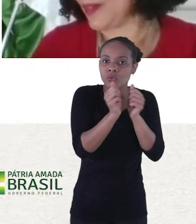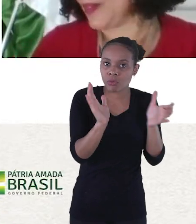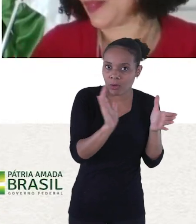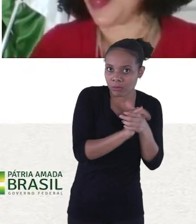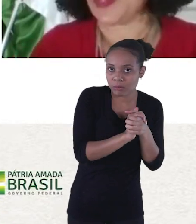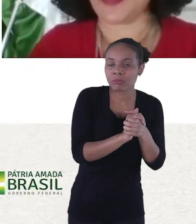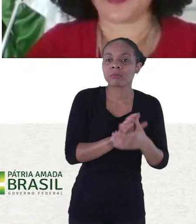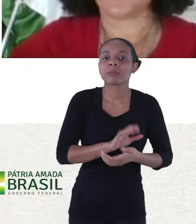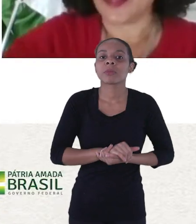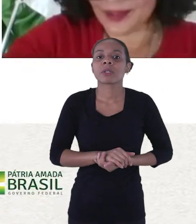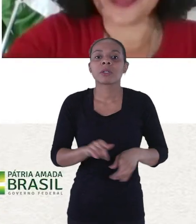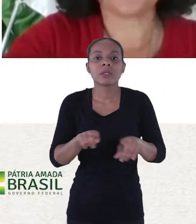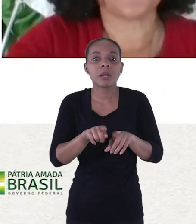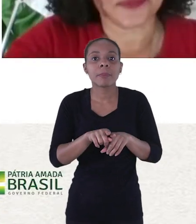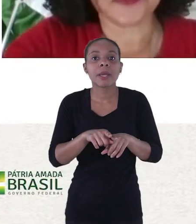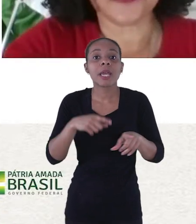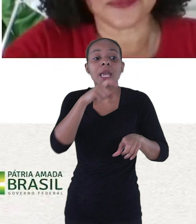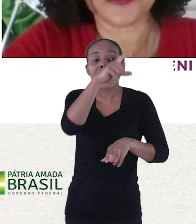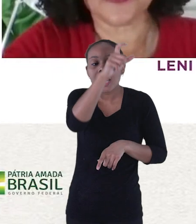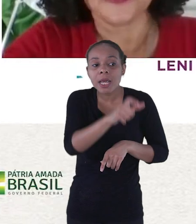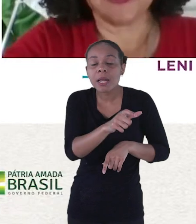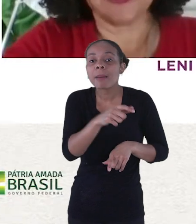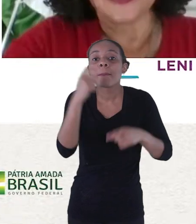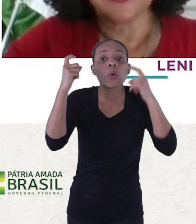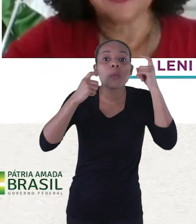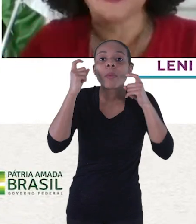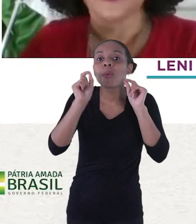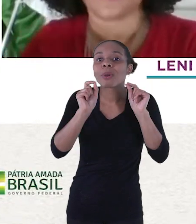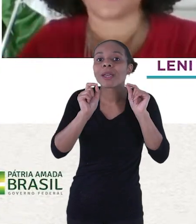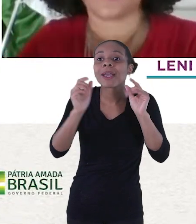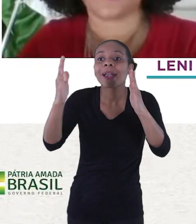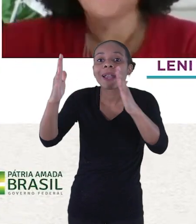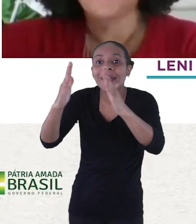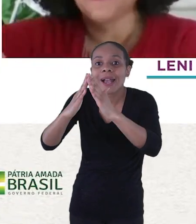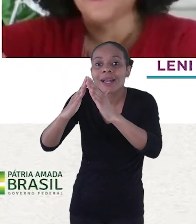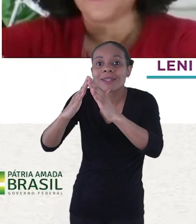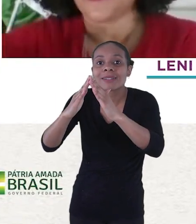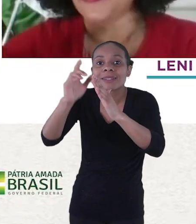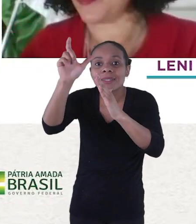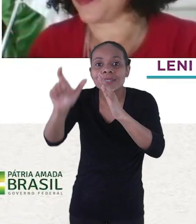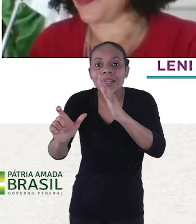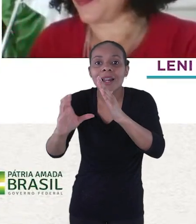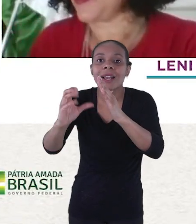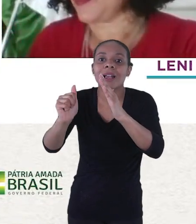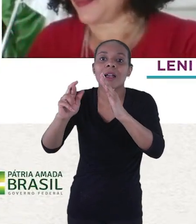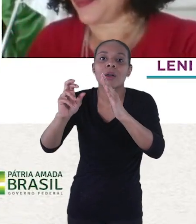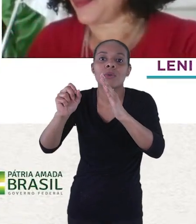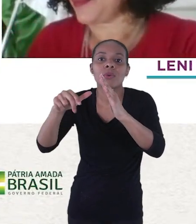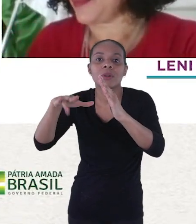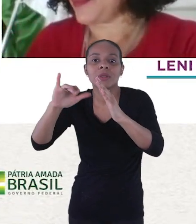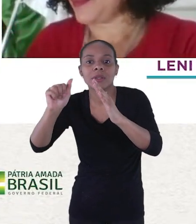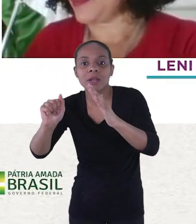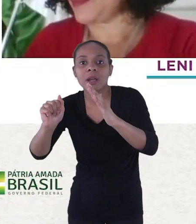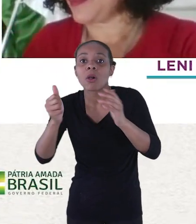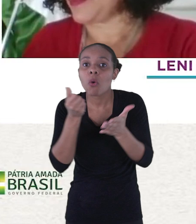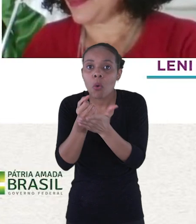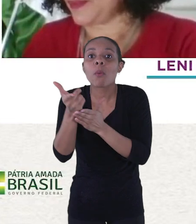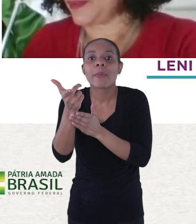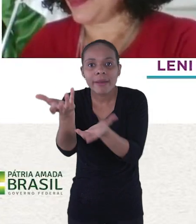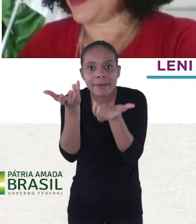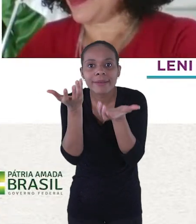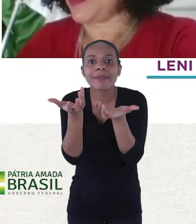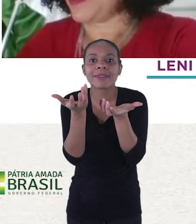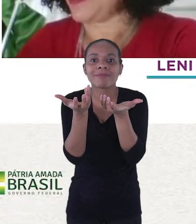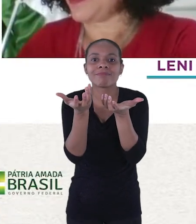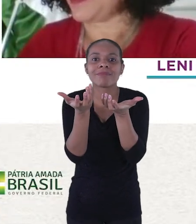preocupação de comprar uma casa para Carolina, né? Então ele guardava o dinheiro da Carolina com esse objetivo. Ela não gostou um pouco da